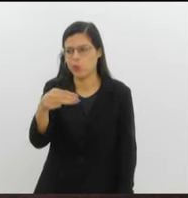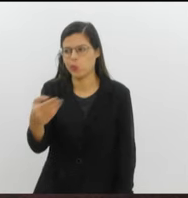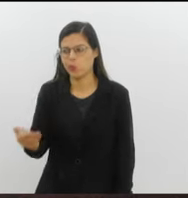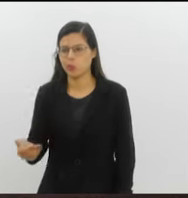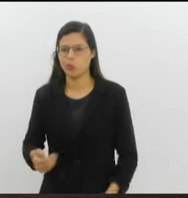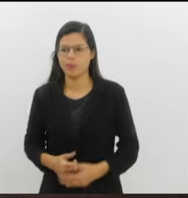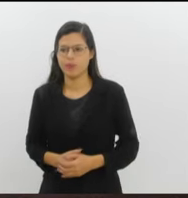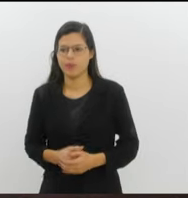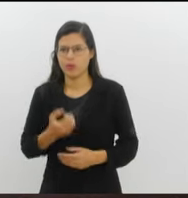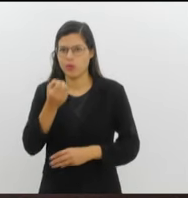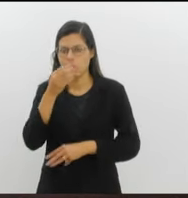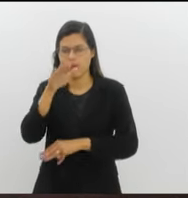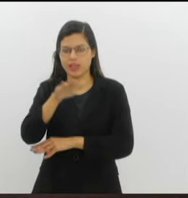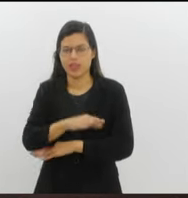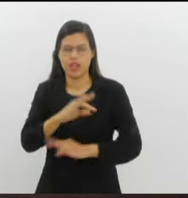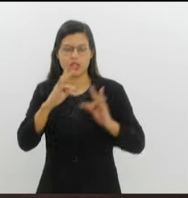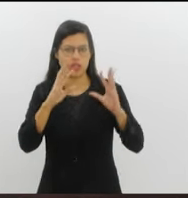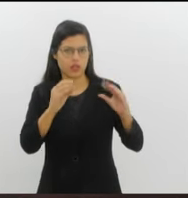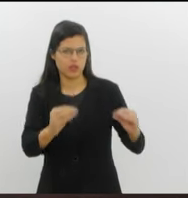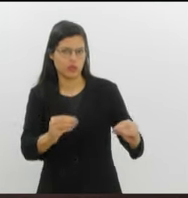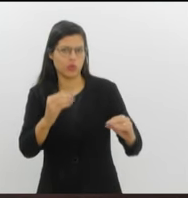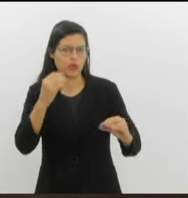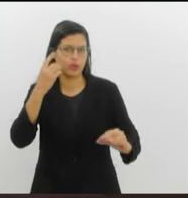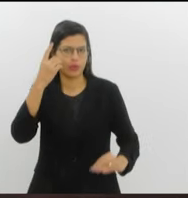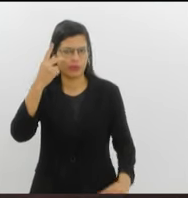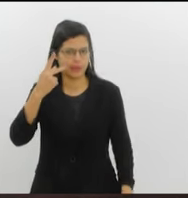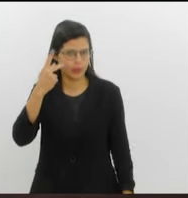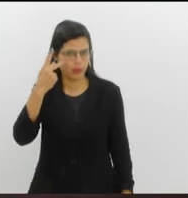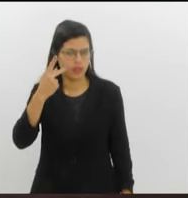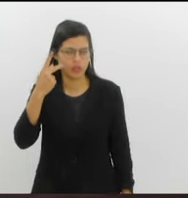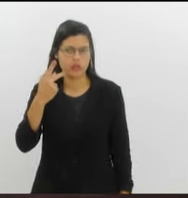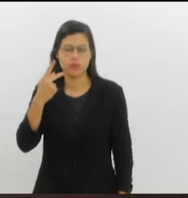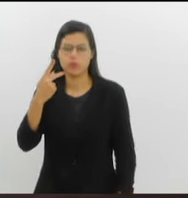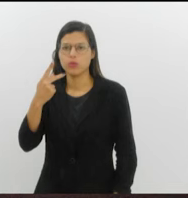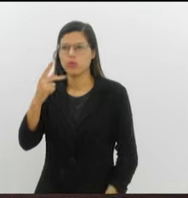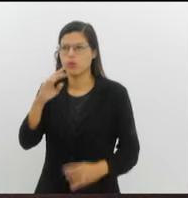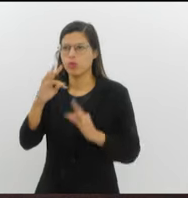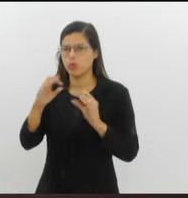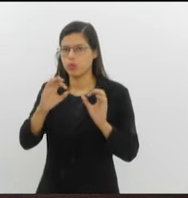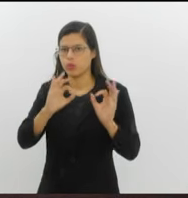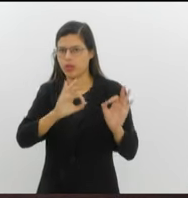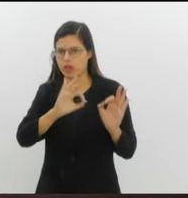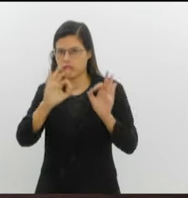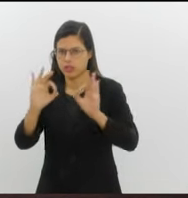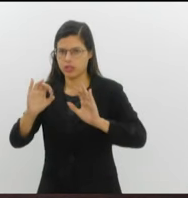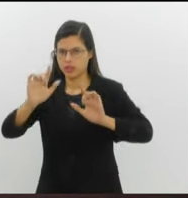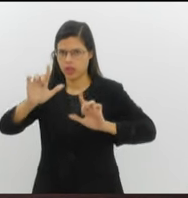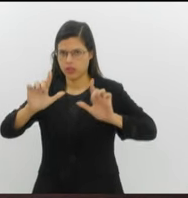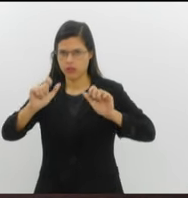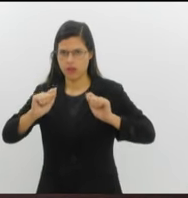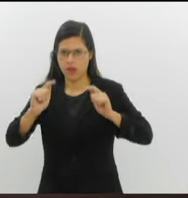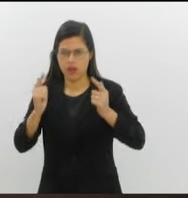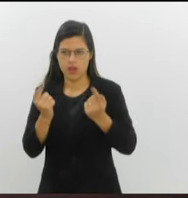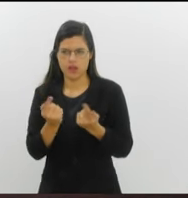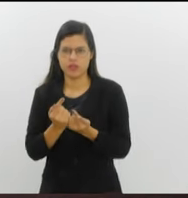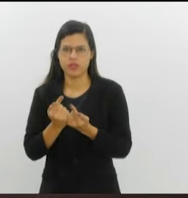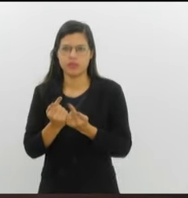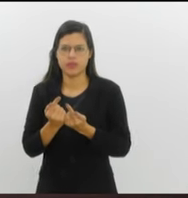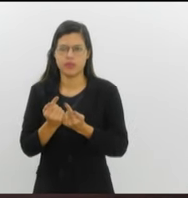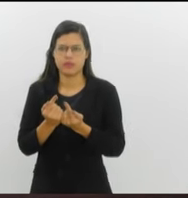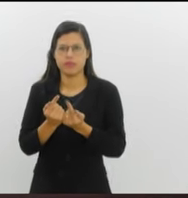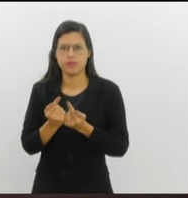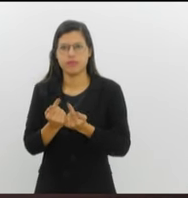Boa tarde a todos os parlamentares. Boa tarde a todos aqueles que nos assistem pela TV Alerj. E